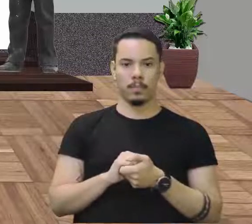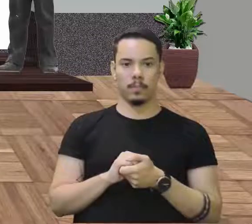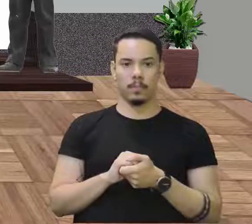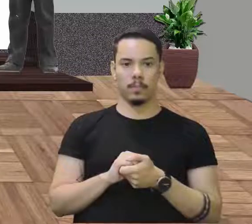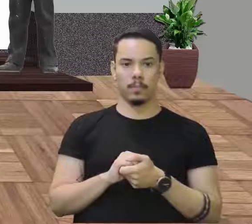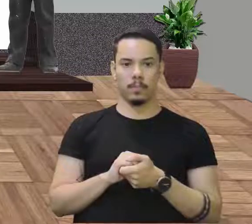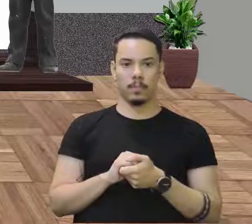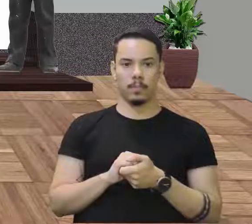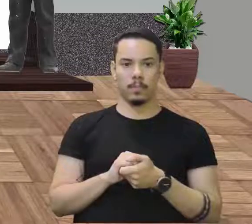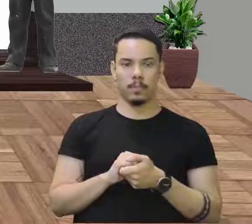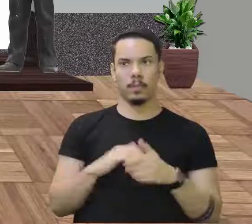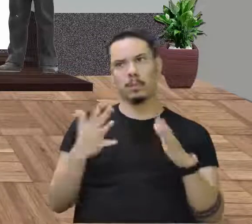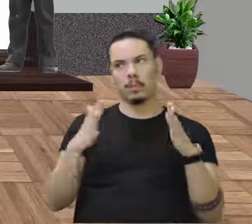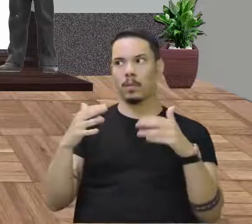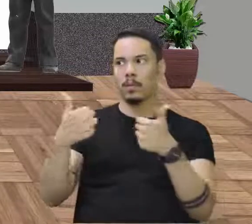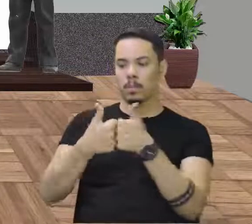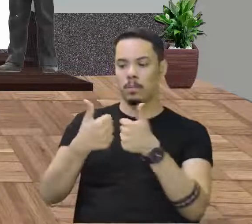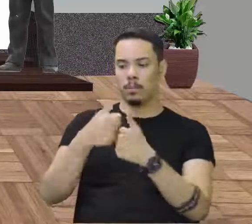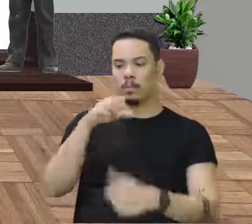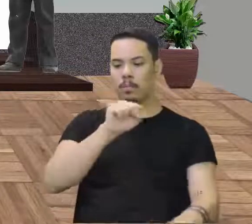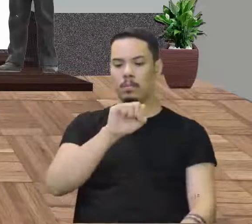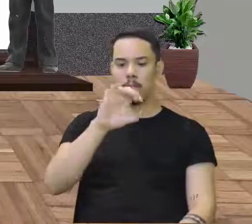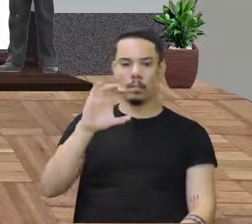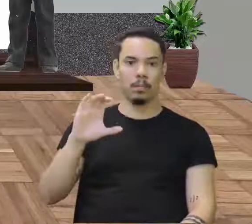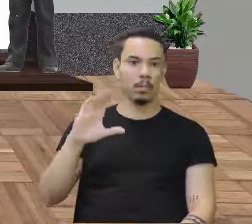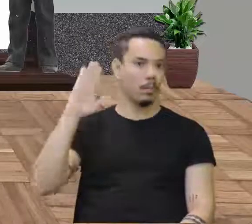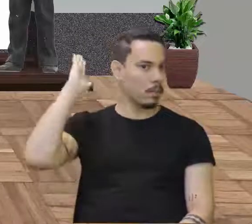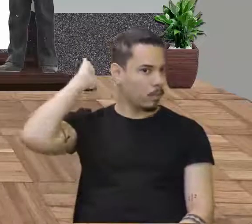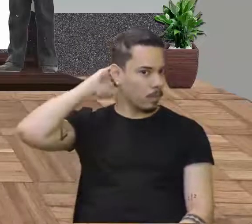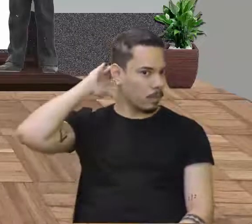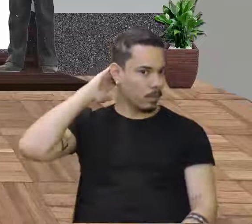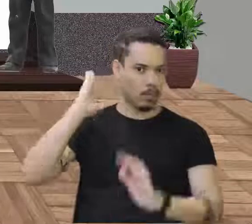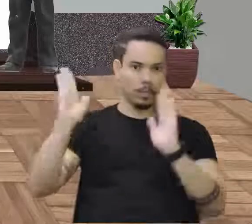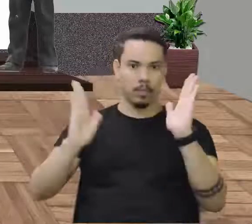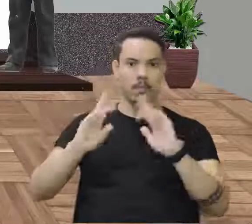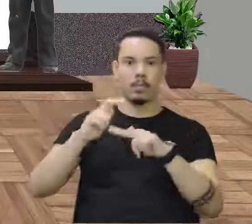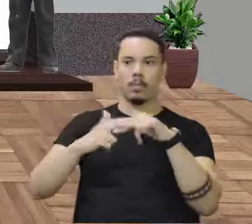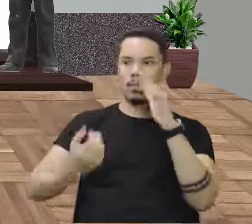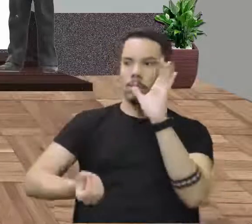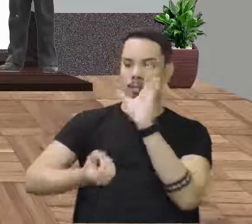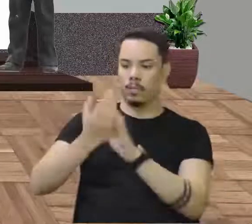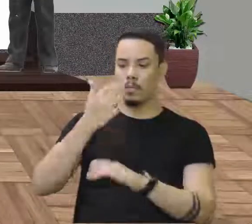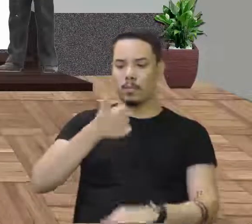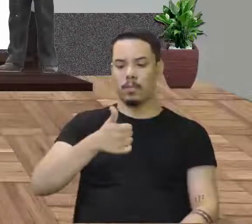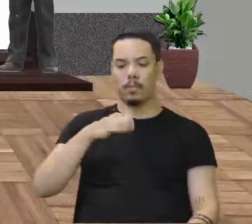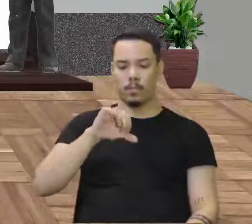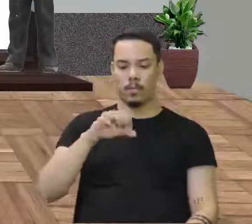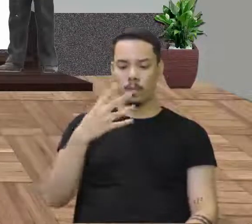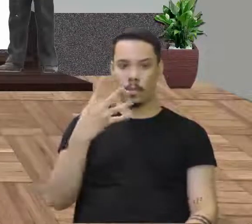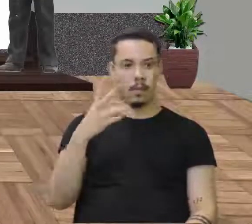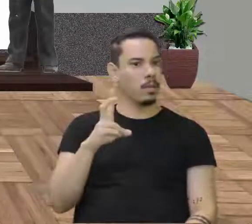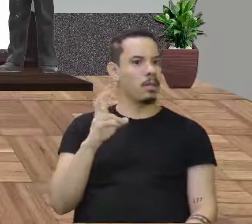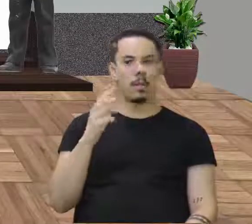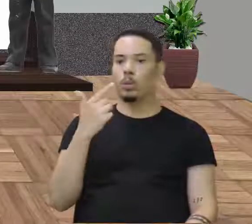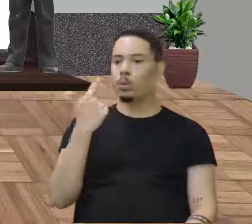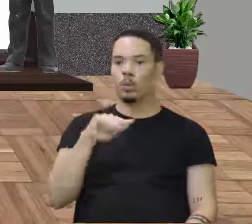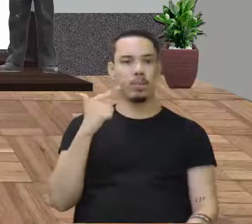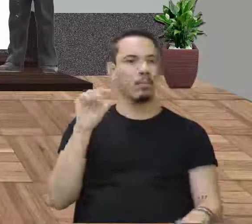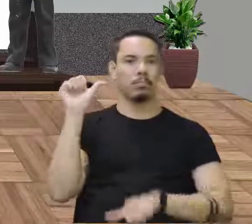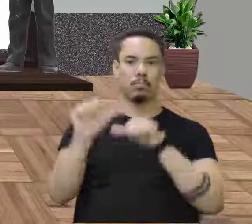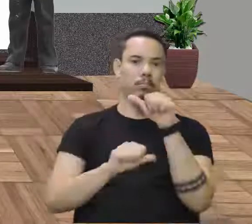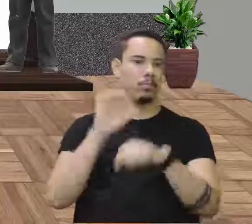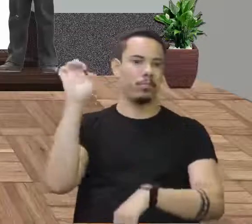lado do Santa Catarina e Paraná. Então, são territórios federais que são criados em 43 que não se transformam em